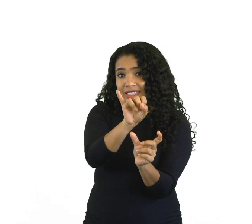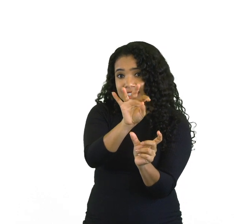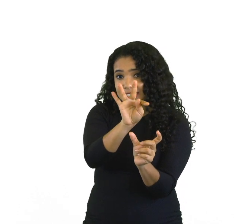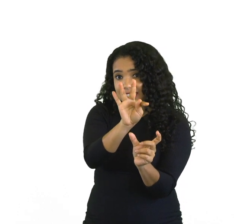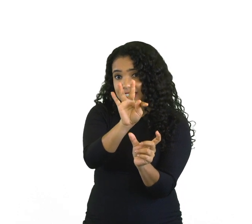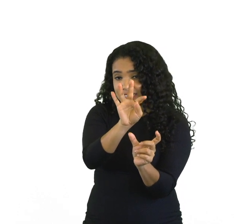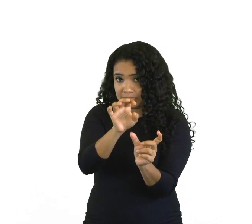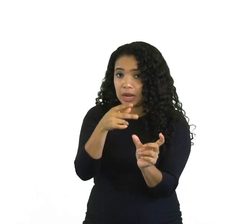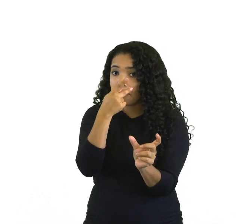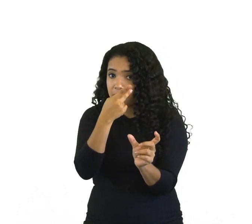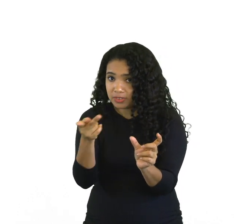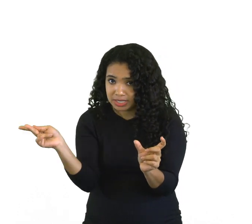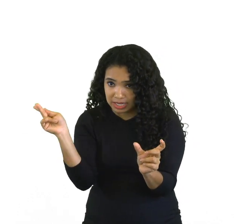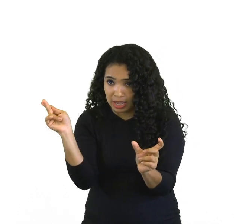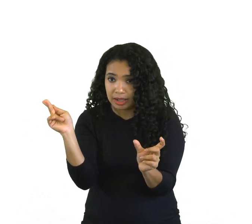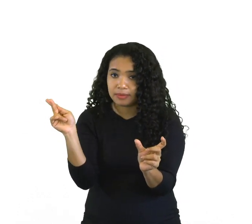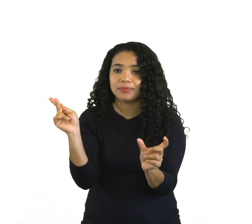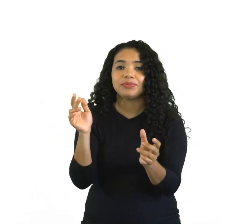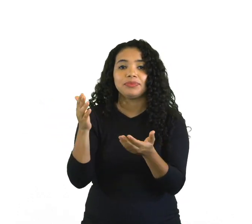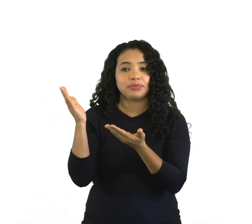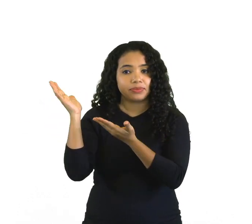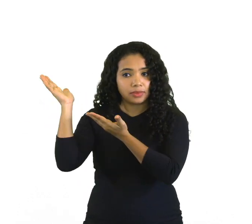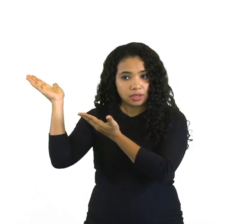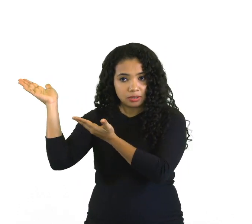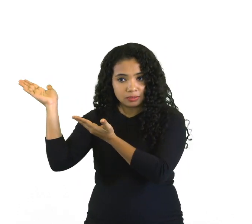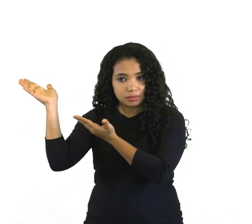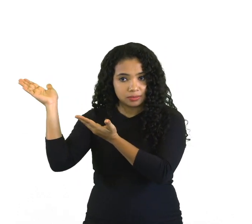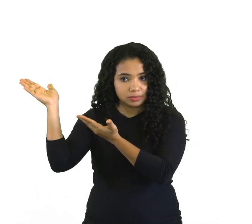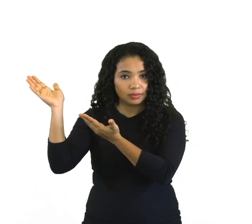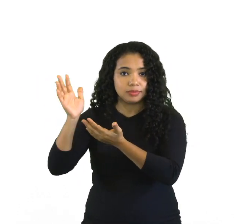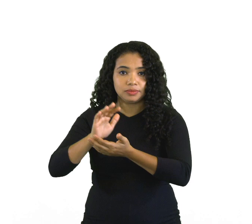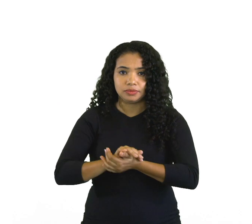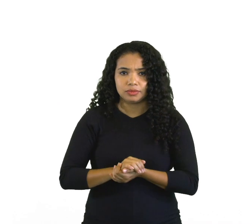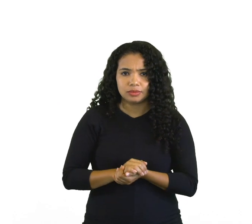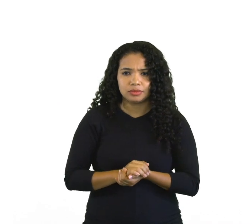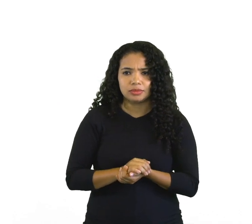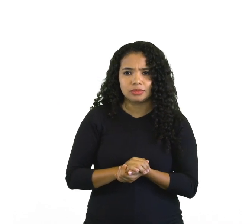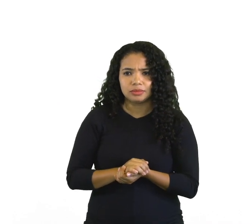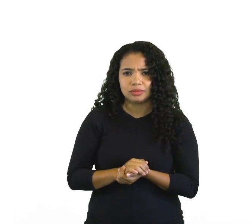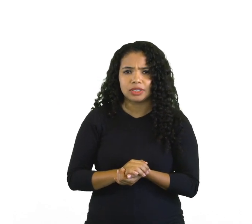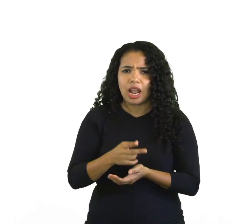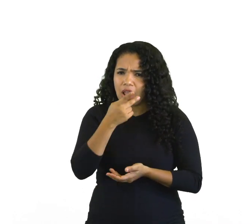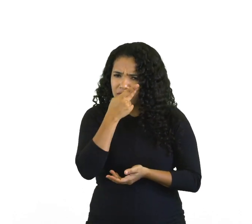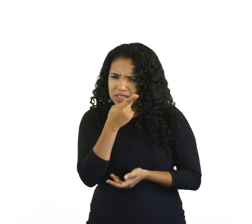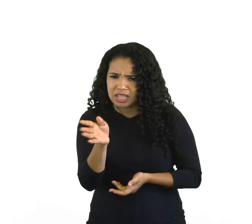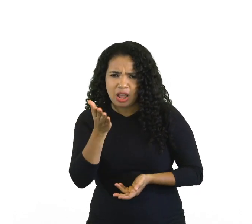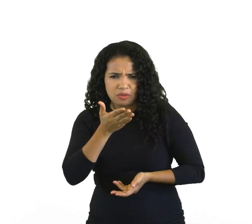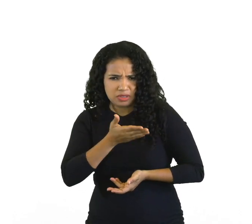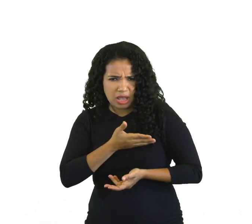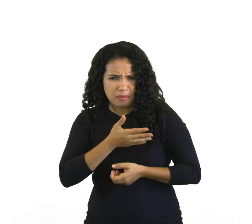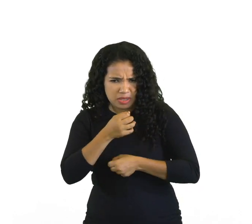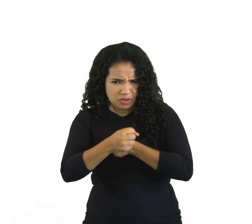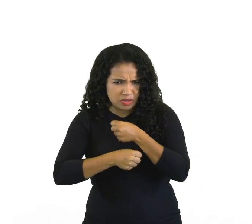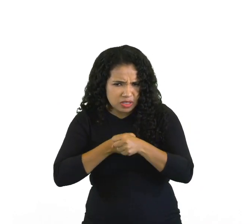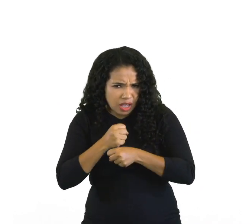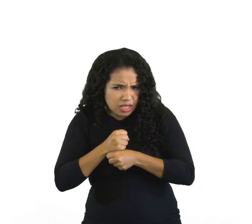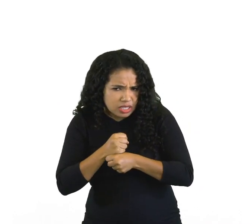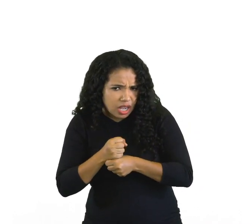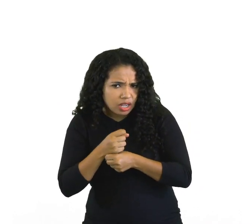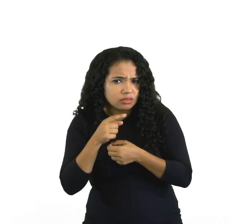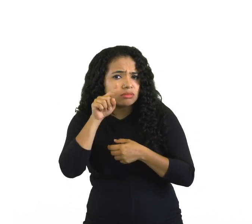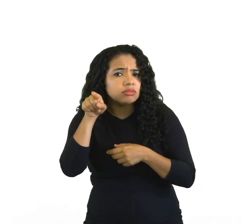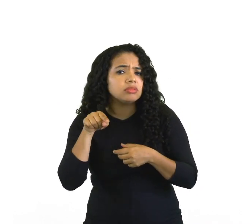next year? Eu irei visitar meus amigos neste ano. Will you visit my friends next year? Você